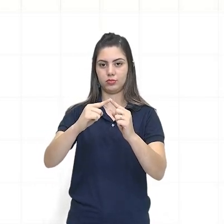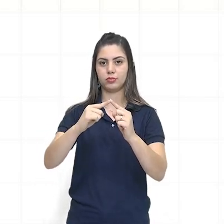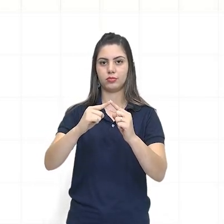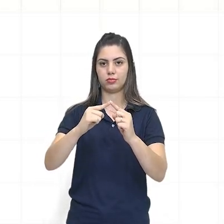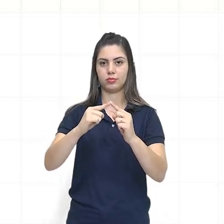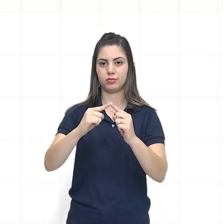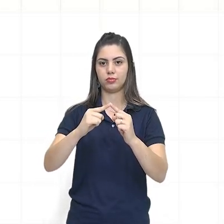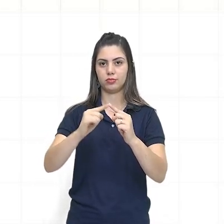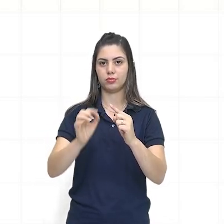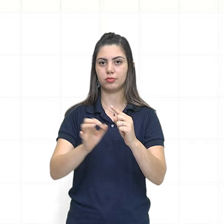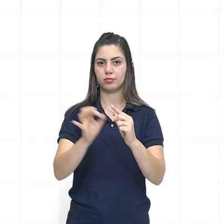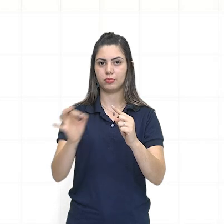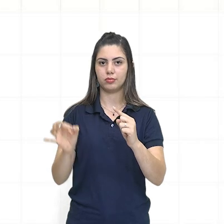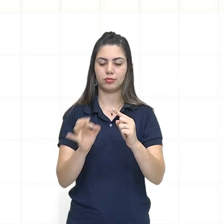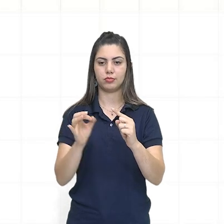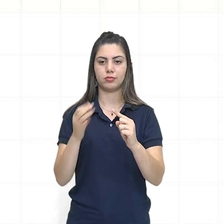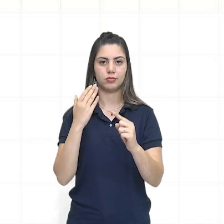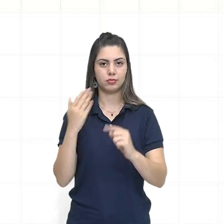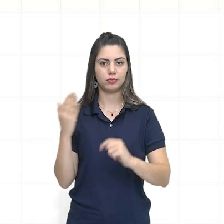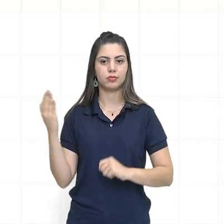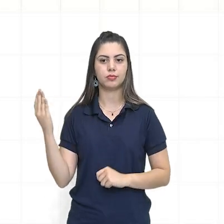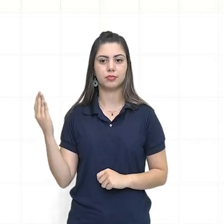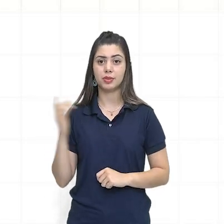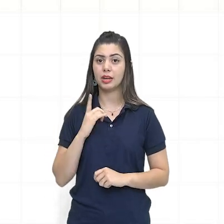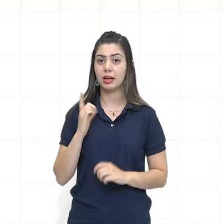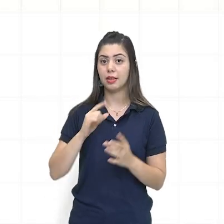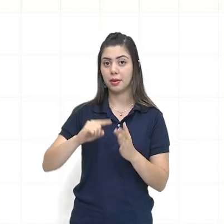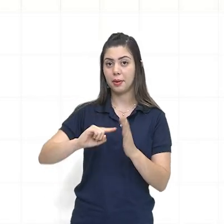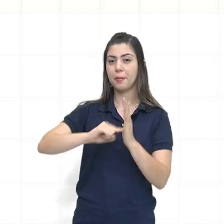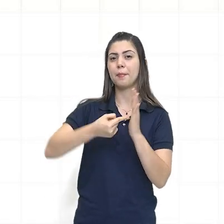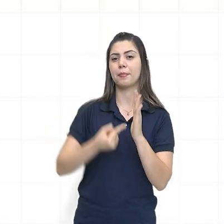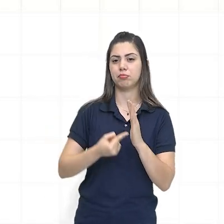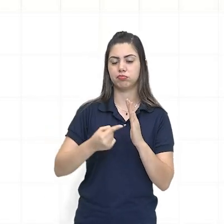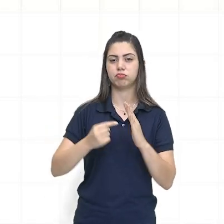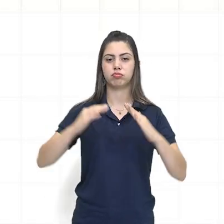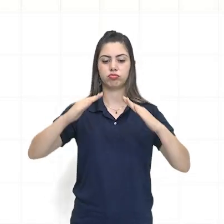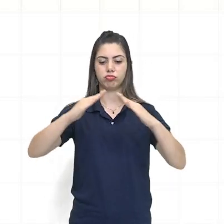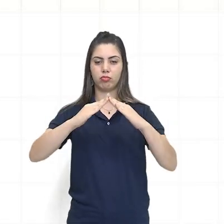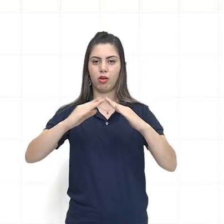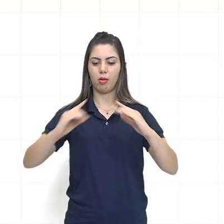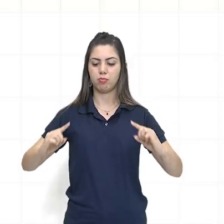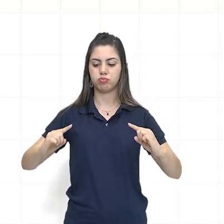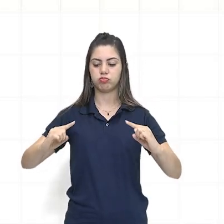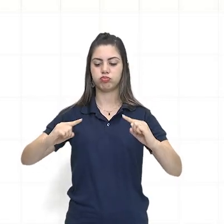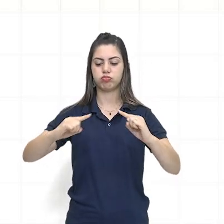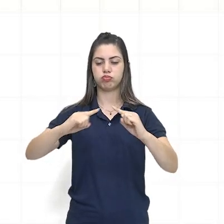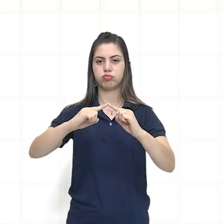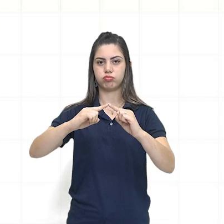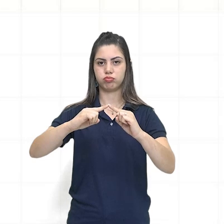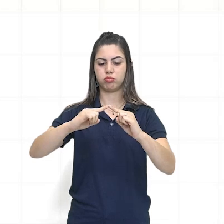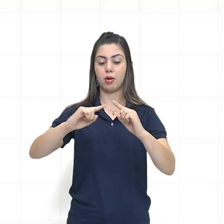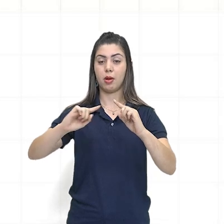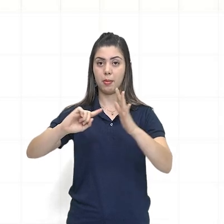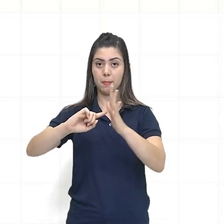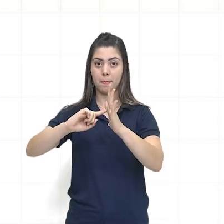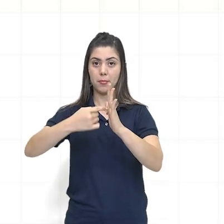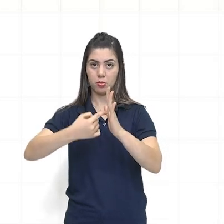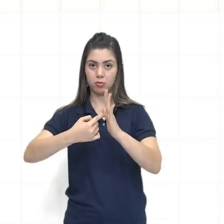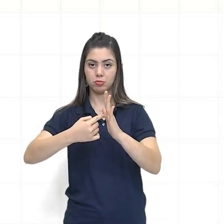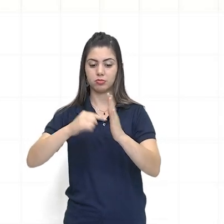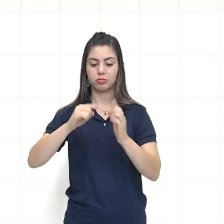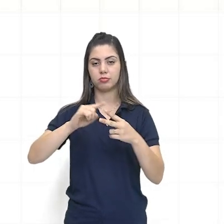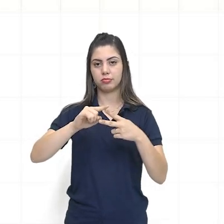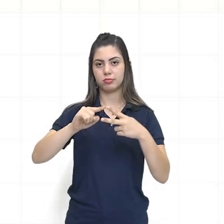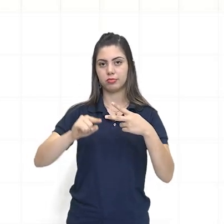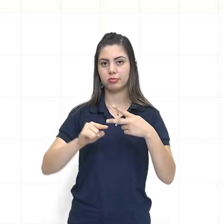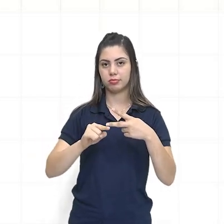encontrar onde? Elas vão se encontrar nesse ponto aqui, ó, no topo do telhado. Então, quando duas semirretas